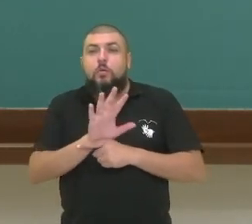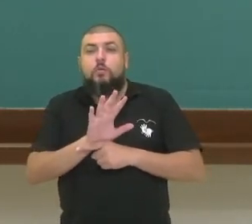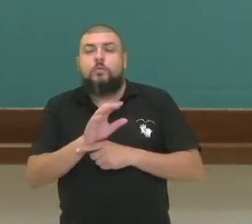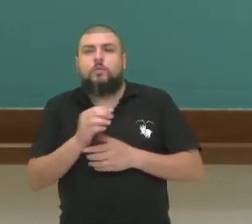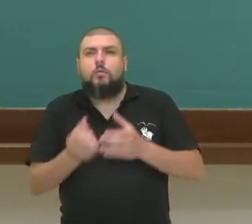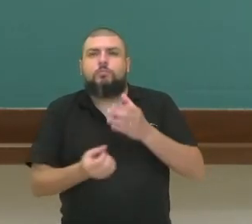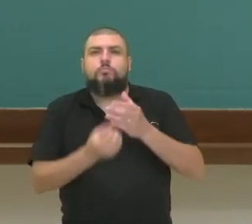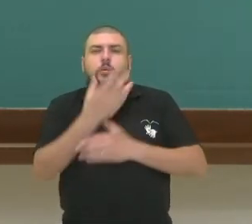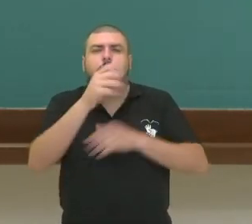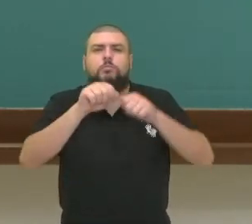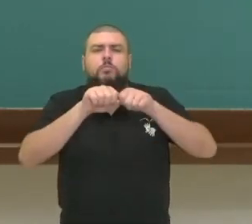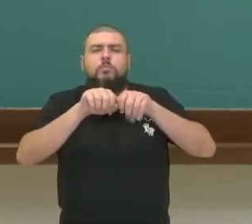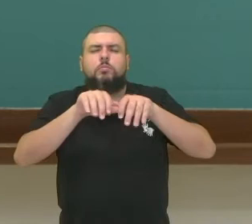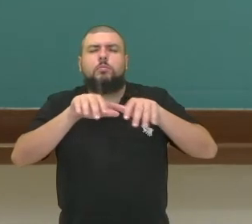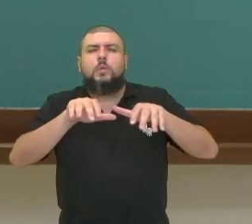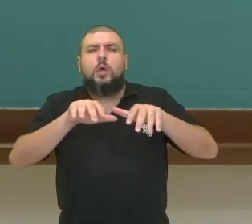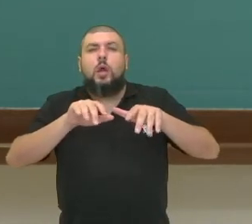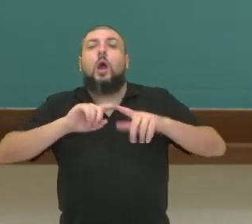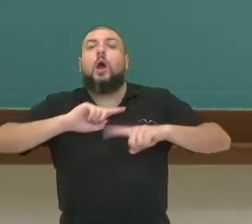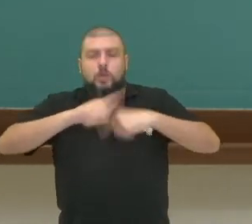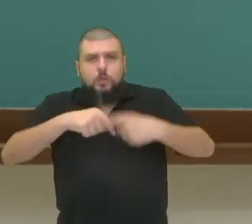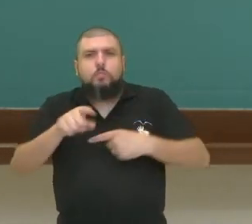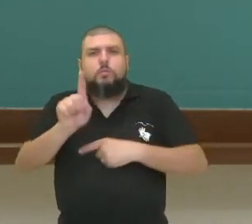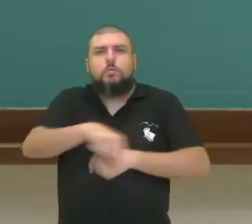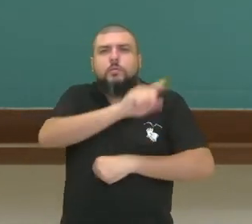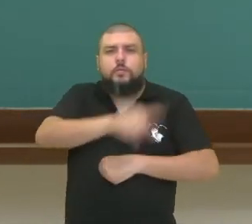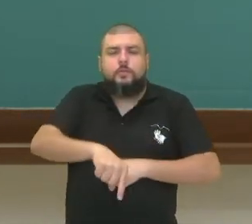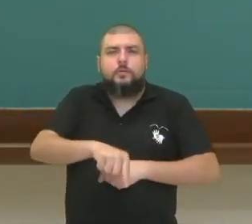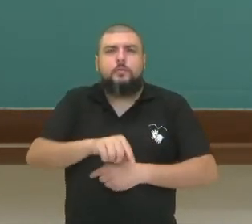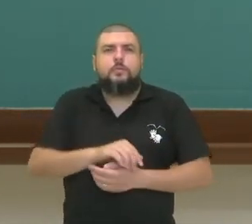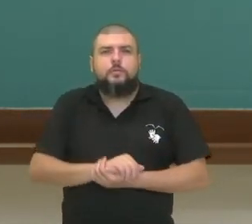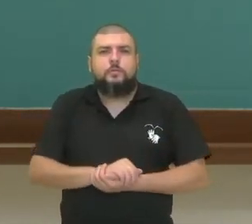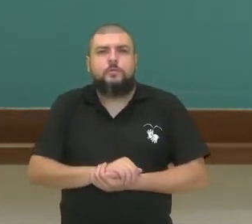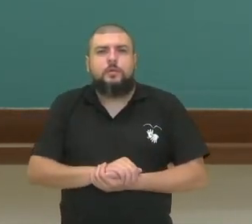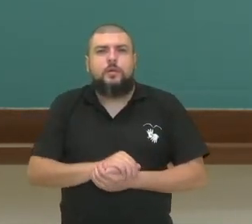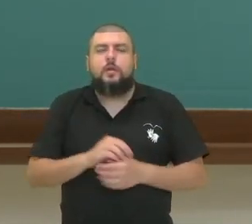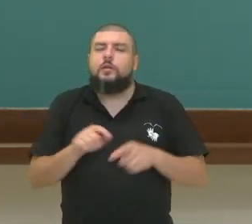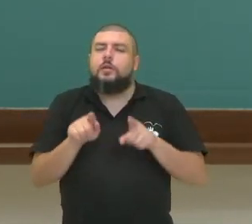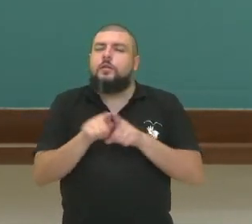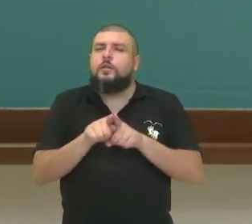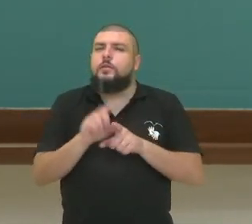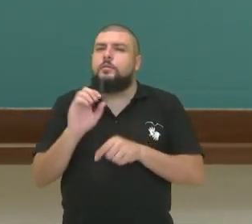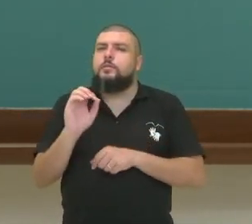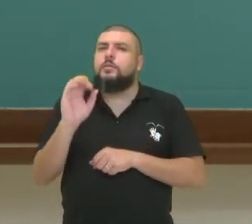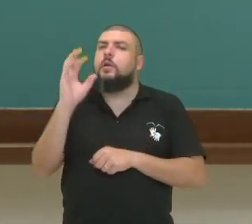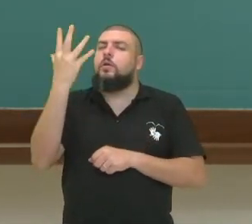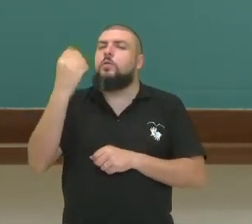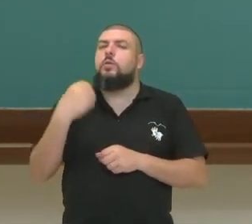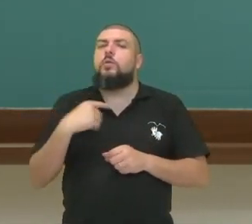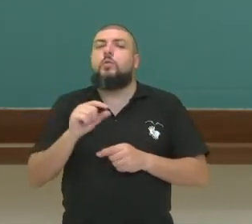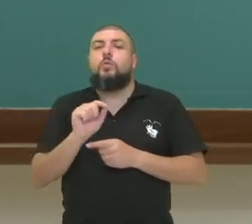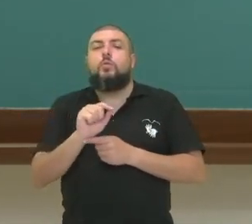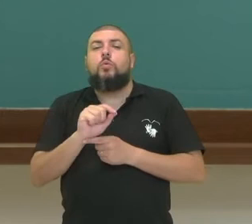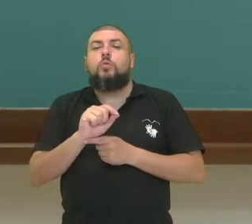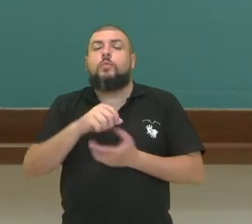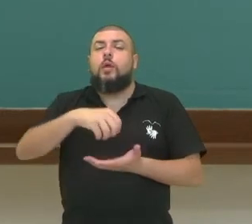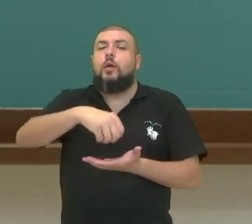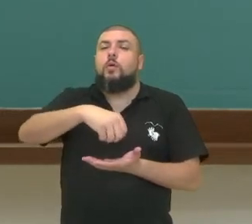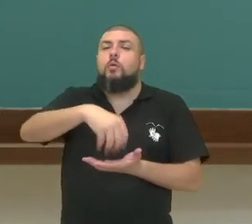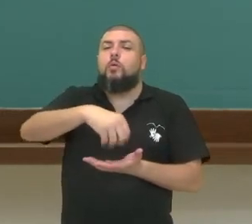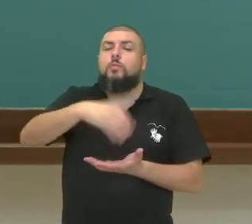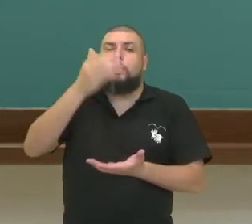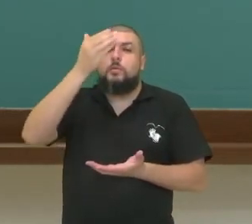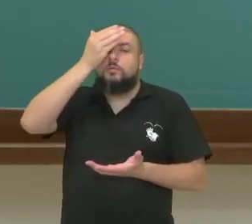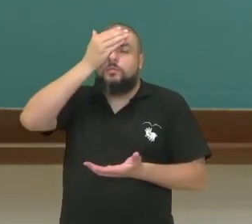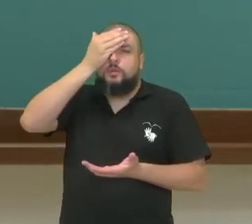algumas pessoas já tinham visto o filme, ele era censurado. Além de ocorrer também a possibilidade de cópias piratas dos filmes. Então o filme ser